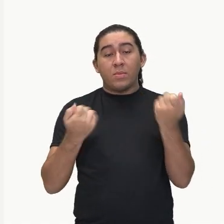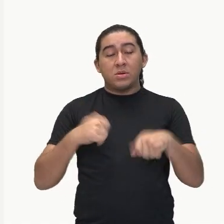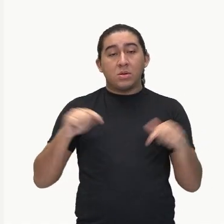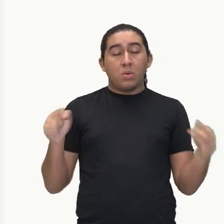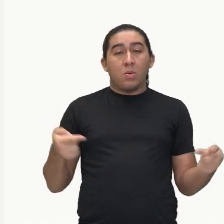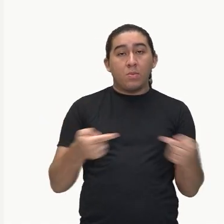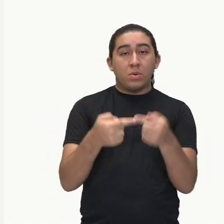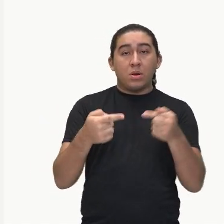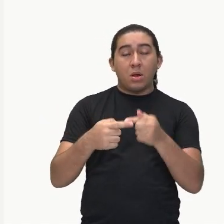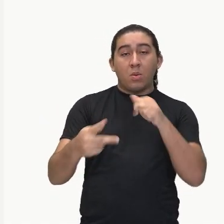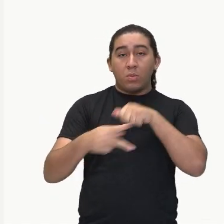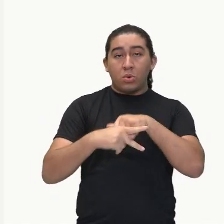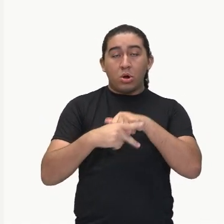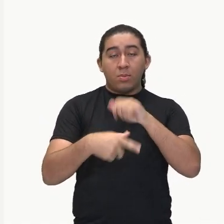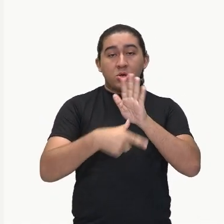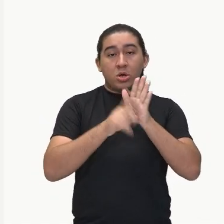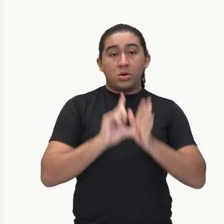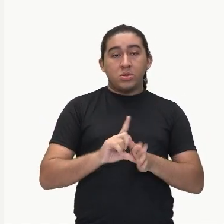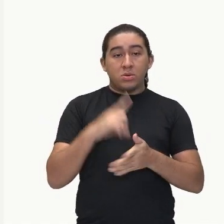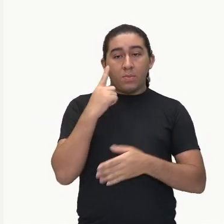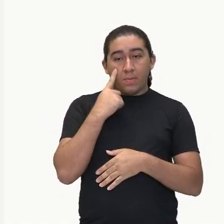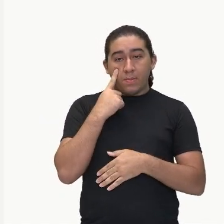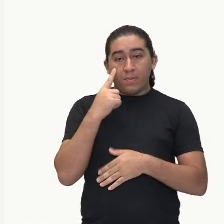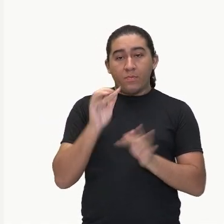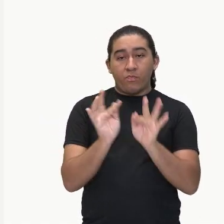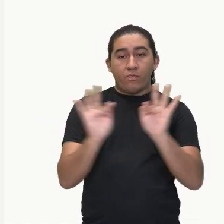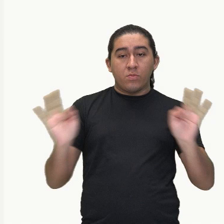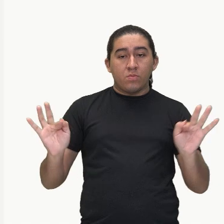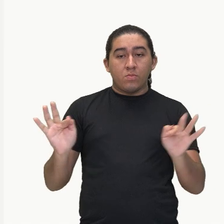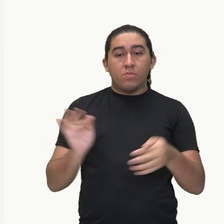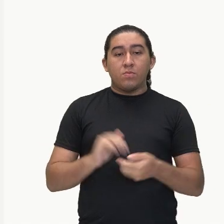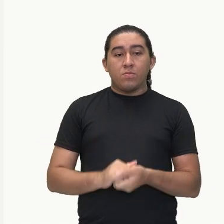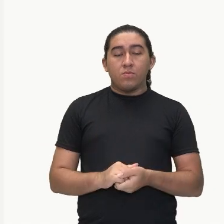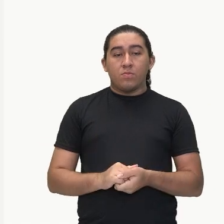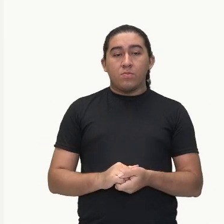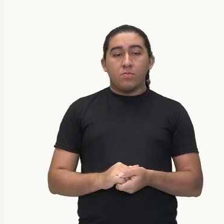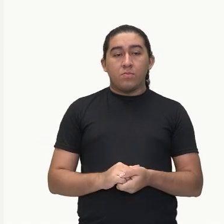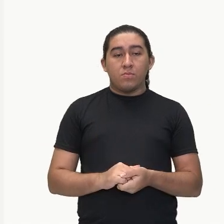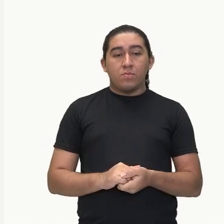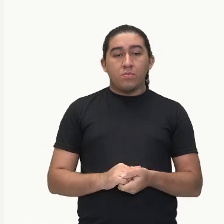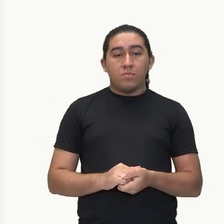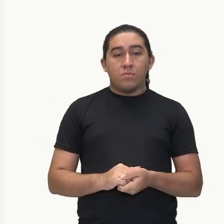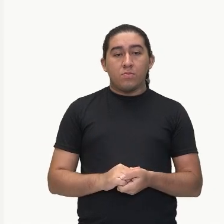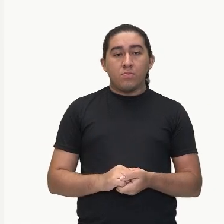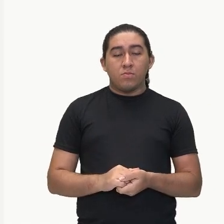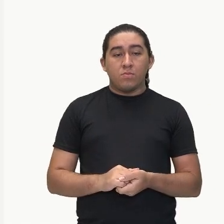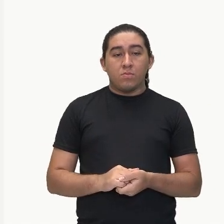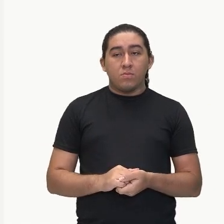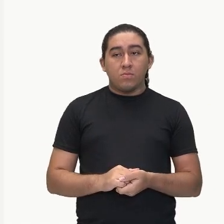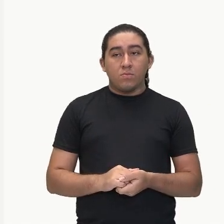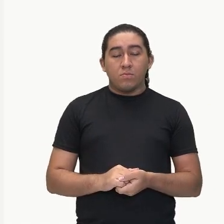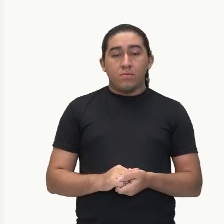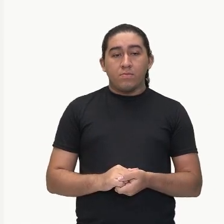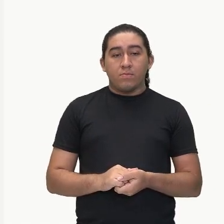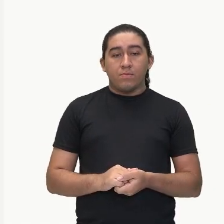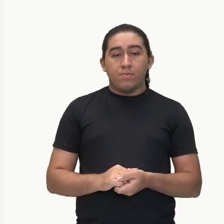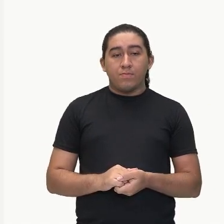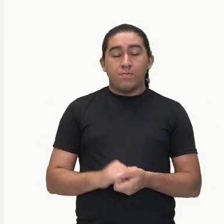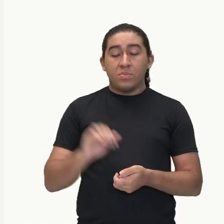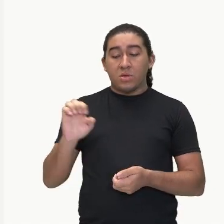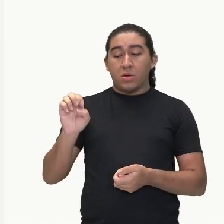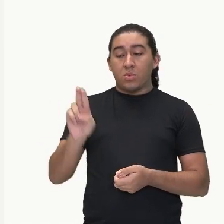pronome. Antecedente, vamos ver lá. Exemplo, fui eu que levei.